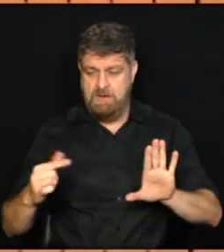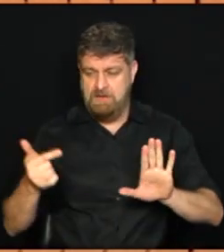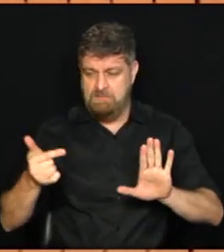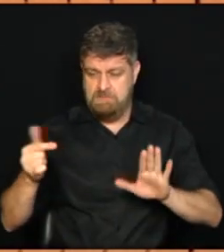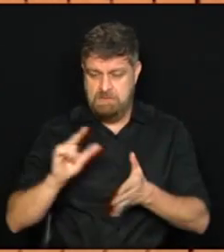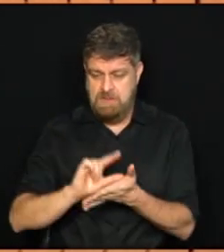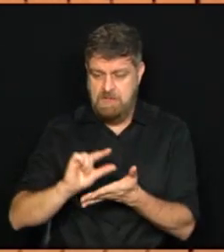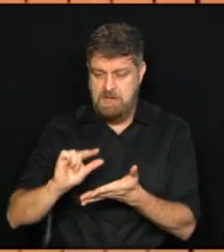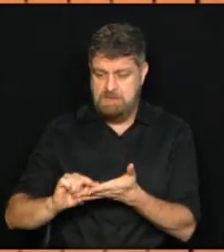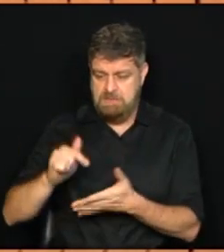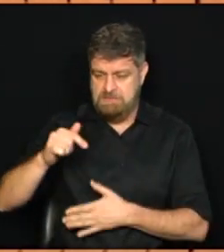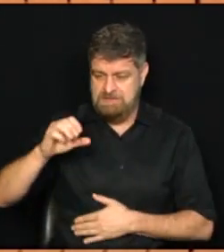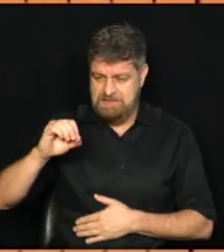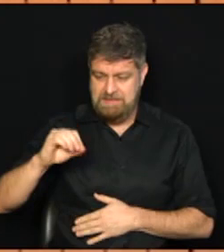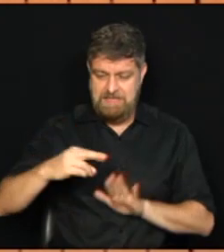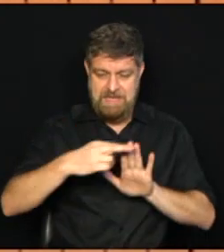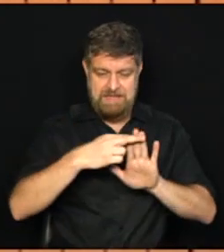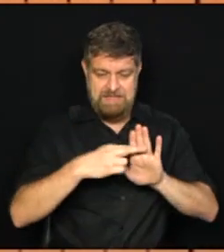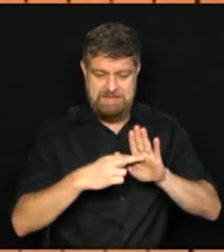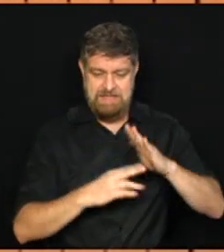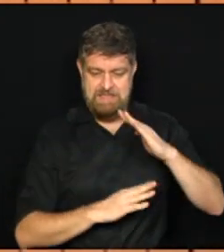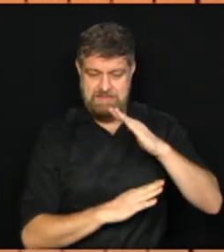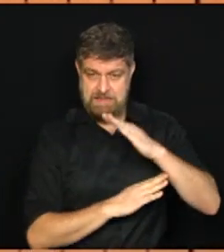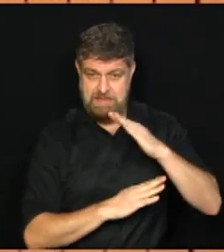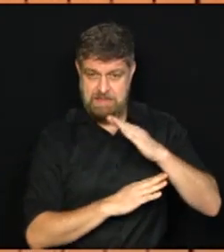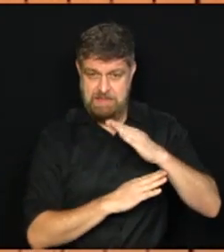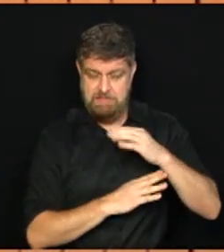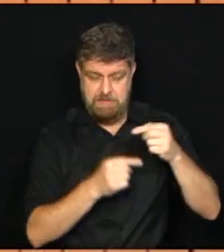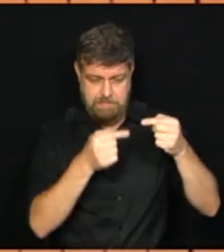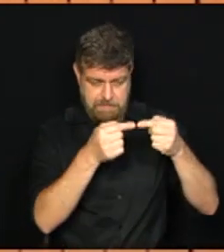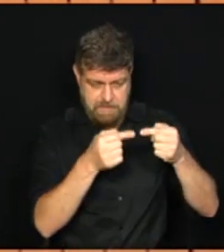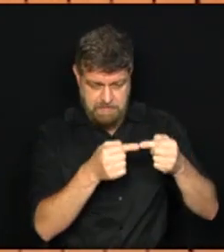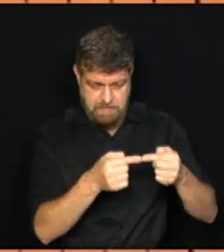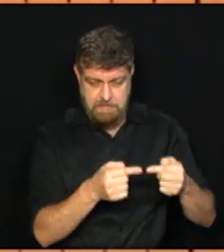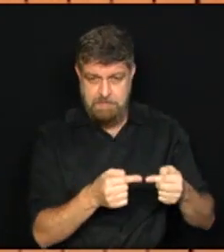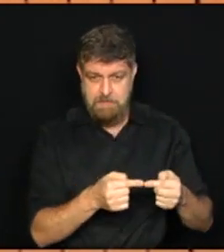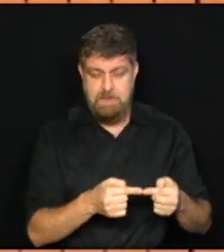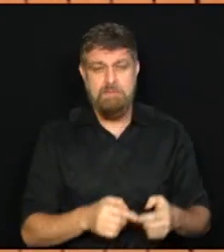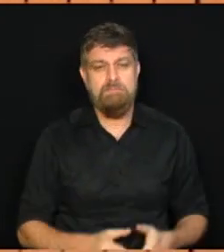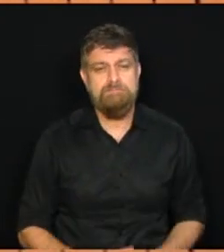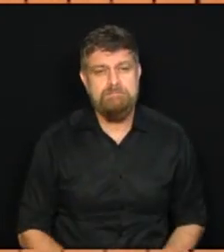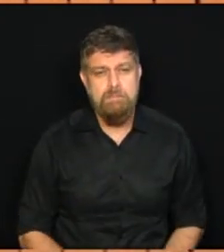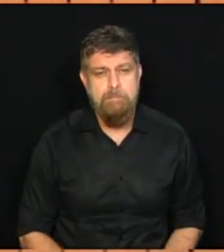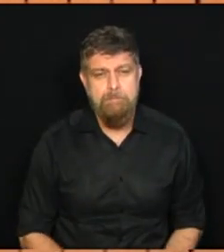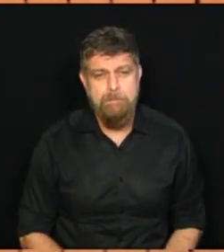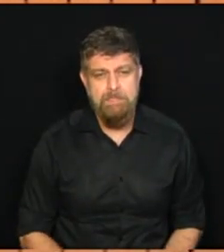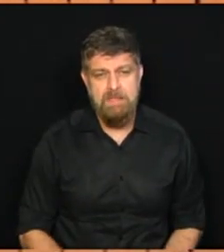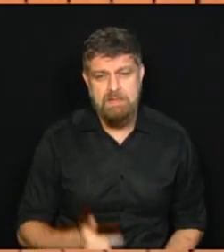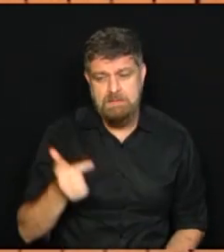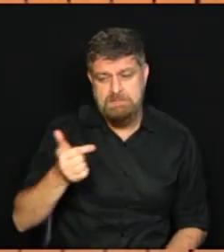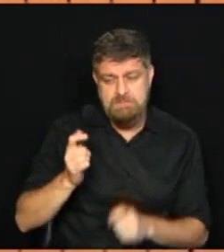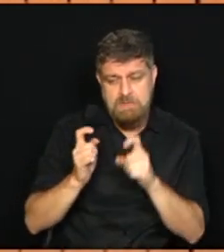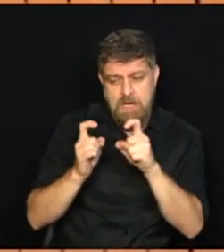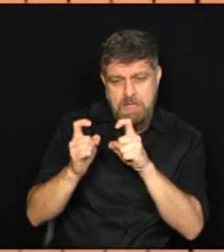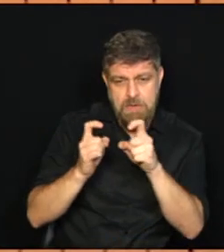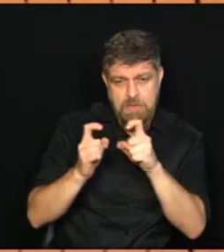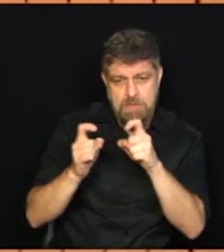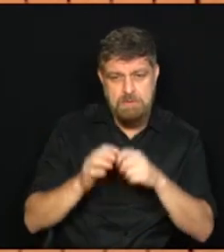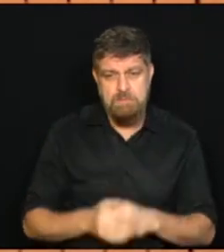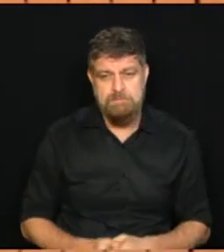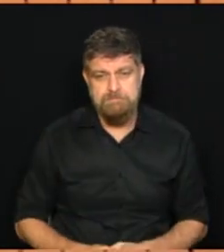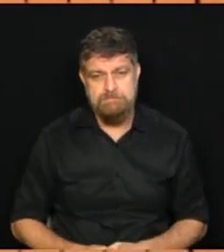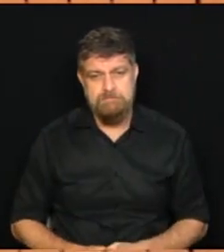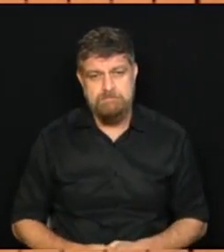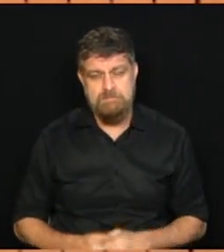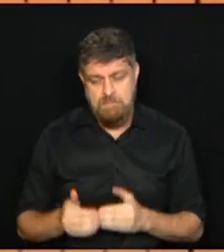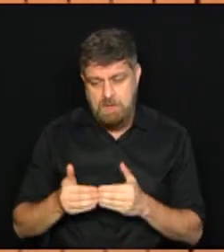artigo 70 do Regimento Interno da Câmara Municipal de Campinas. É a segunda reunião a